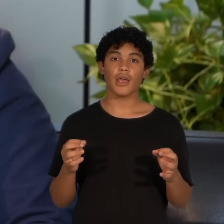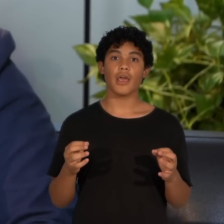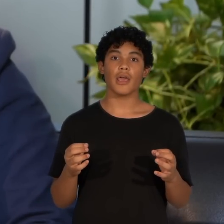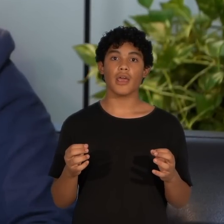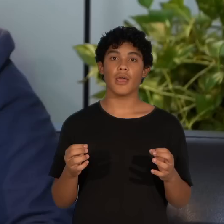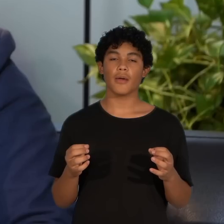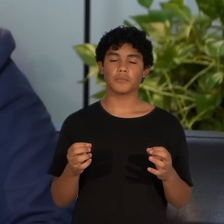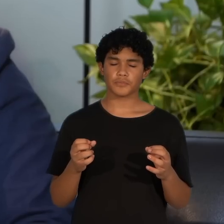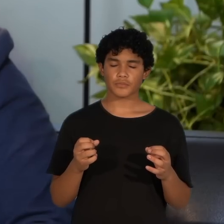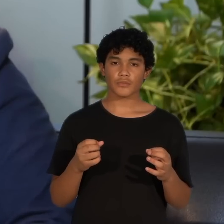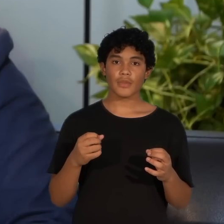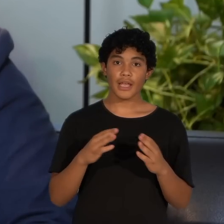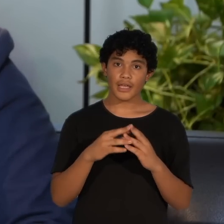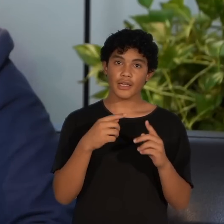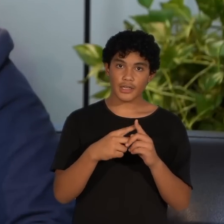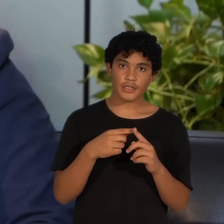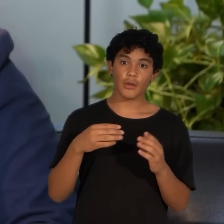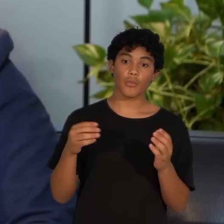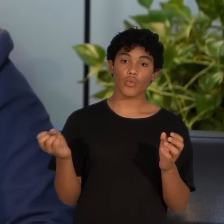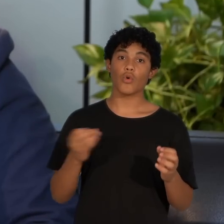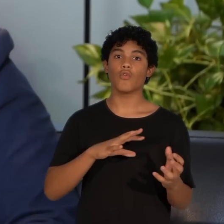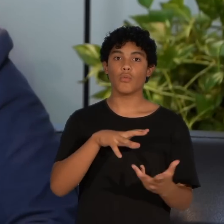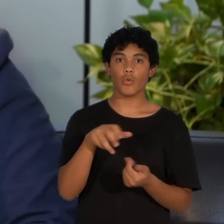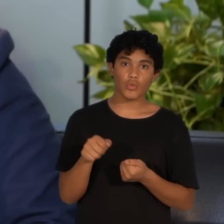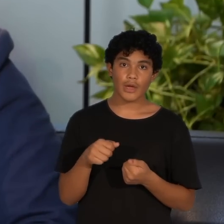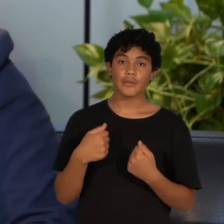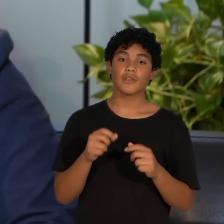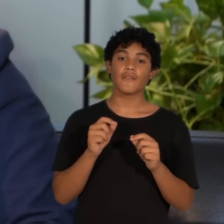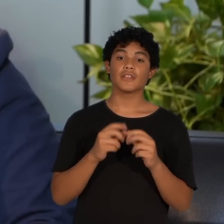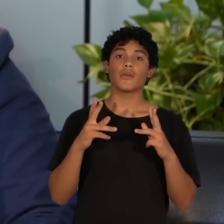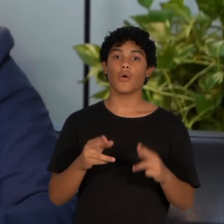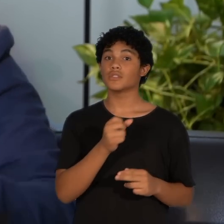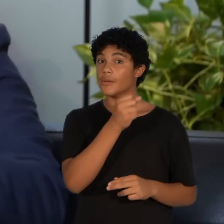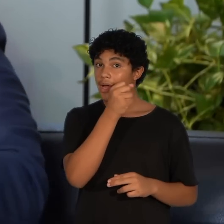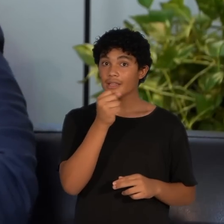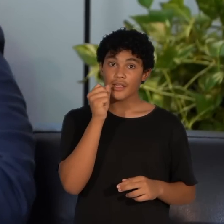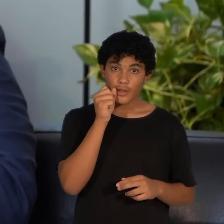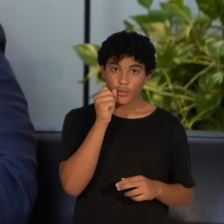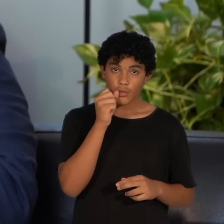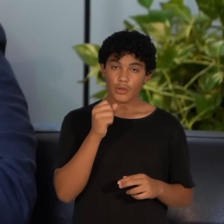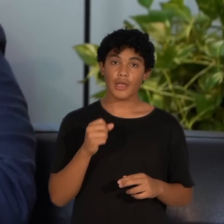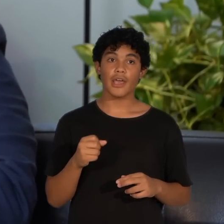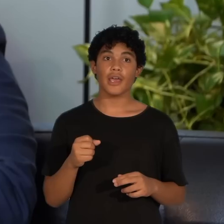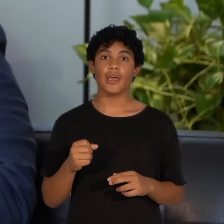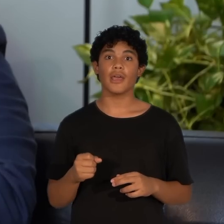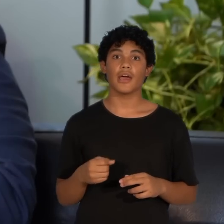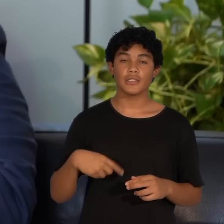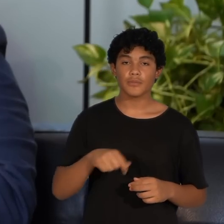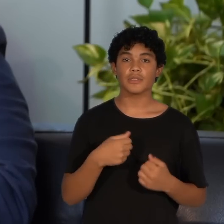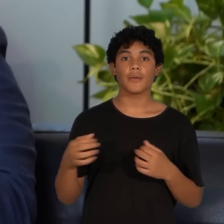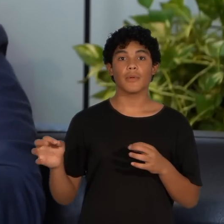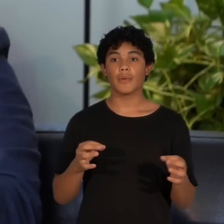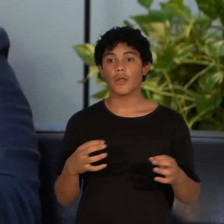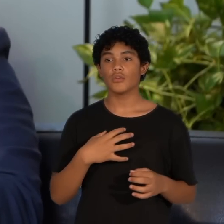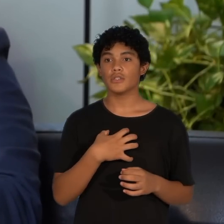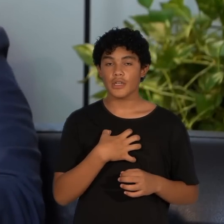mais com os samaritanos. A gente tem que deixar de lado os nossos tabus, os nossos preconceitos. Não é passar a mão, alisar o pecado, como eu comentei